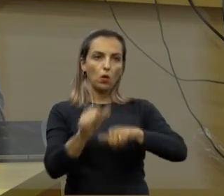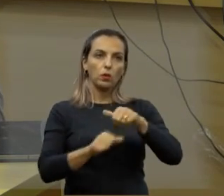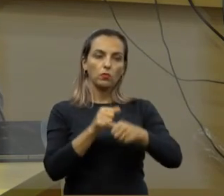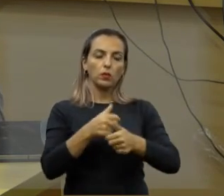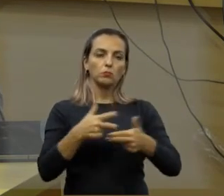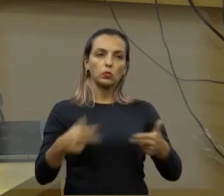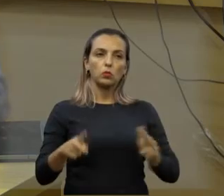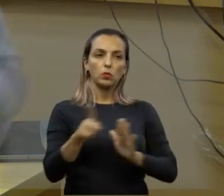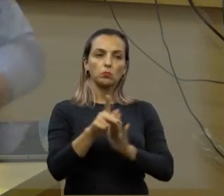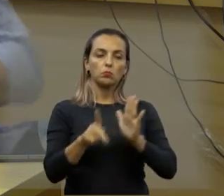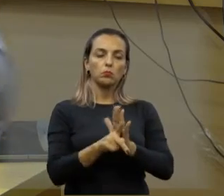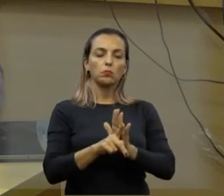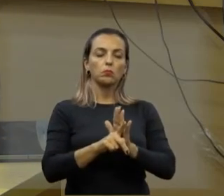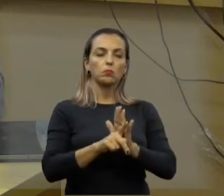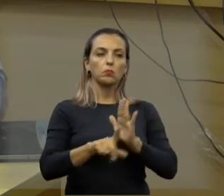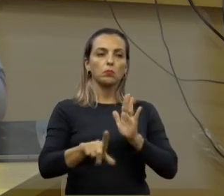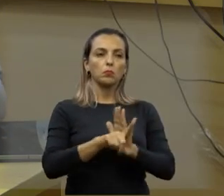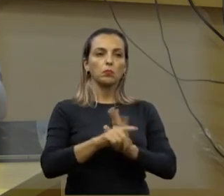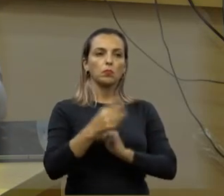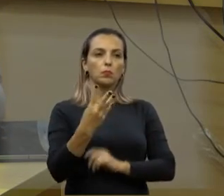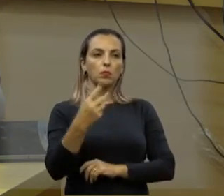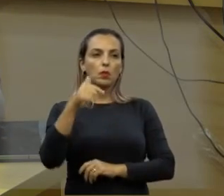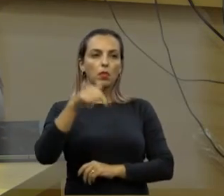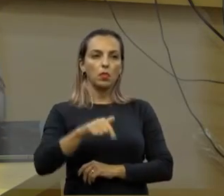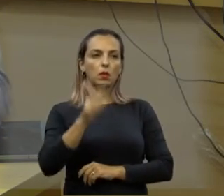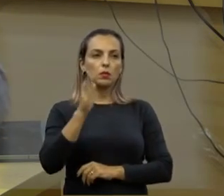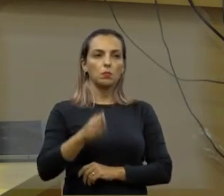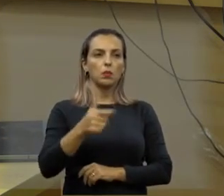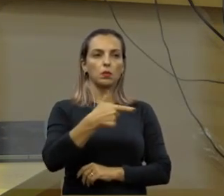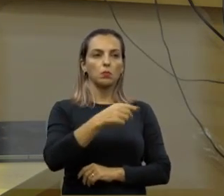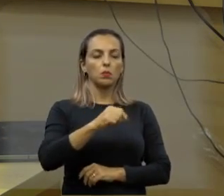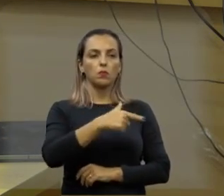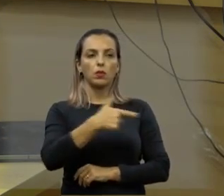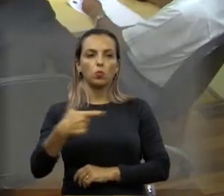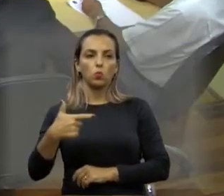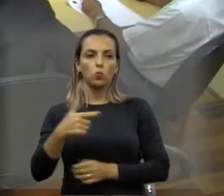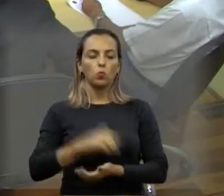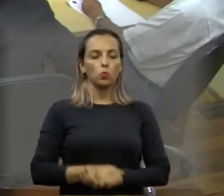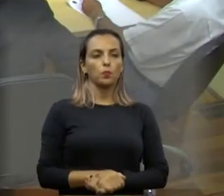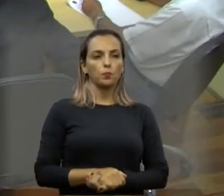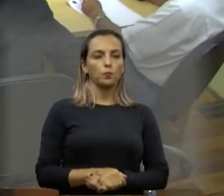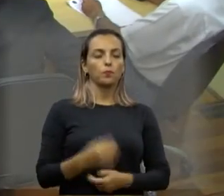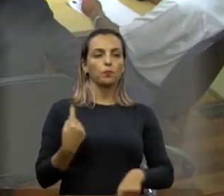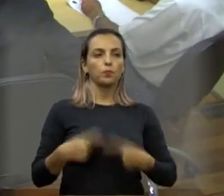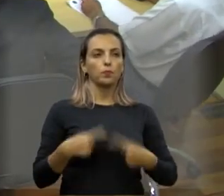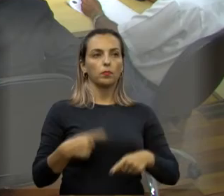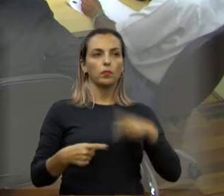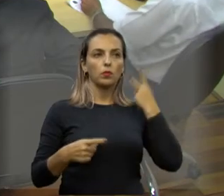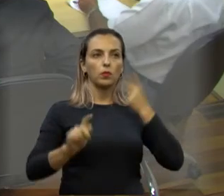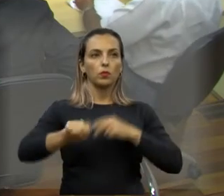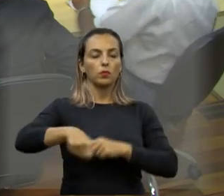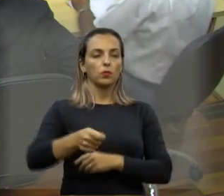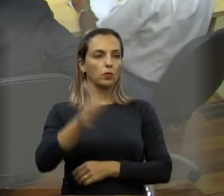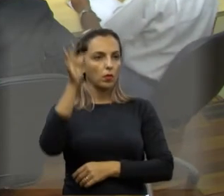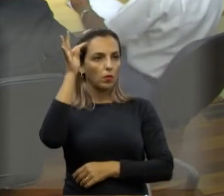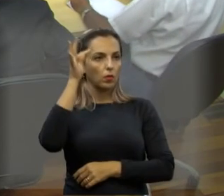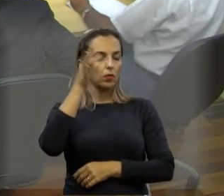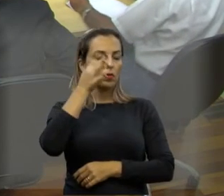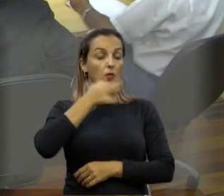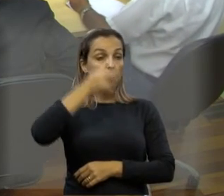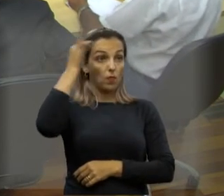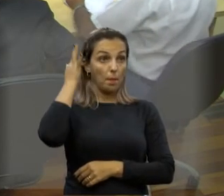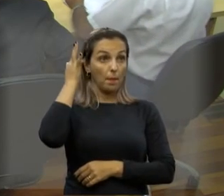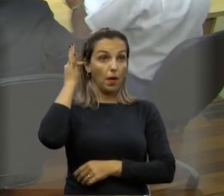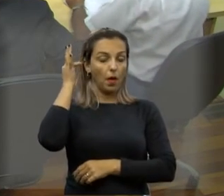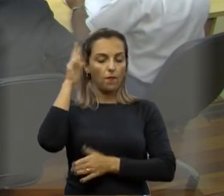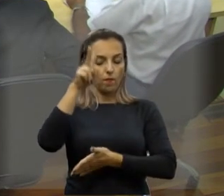2022 a e é execução vereadora Fabi vai ler a emenda a